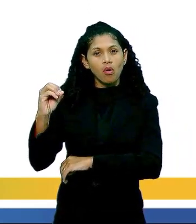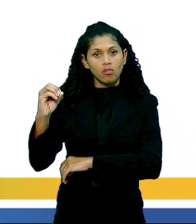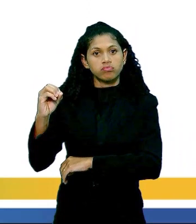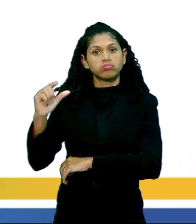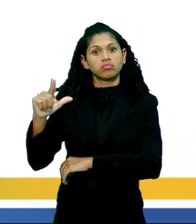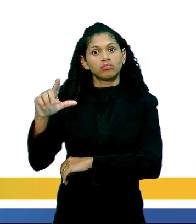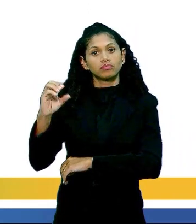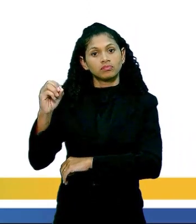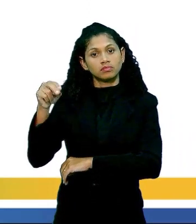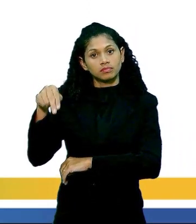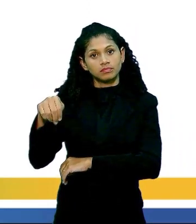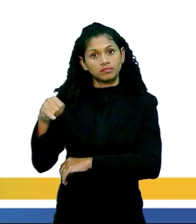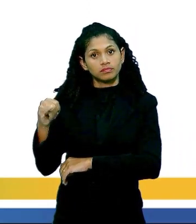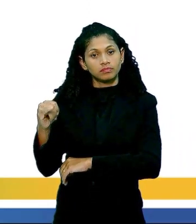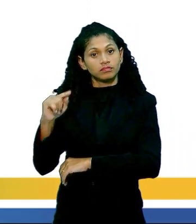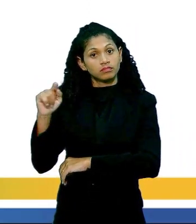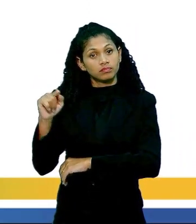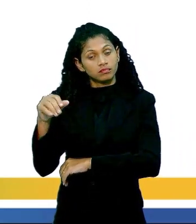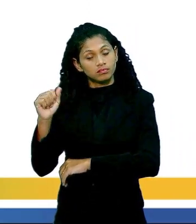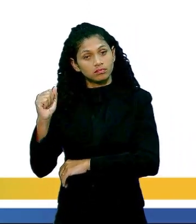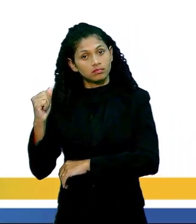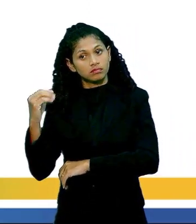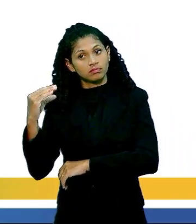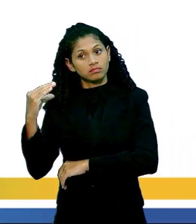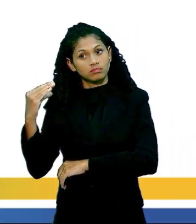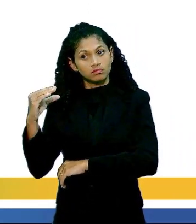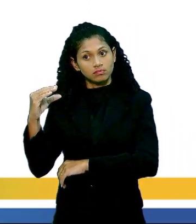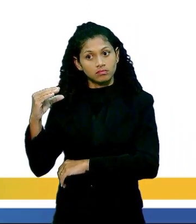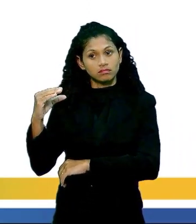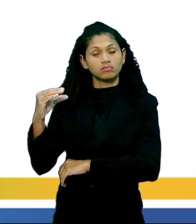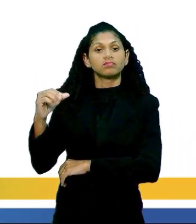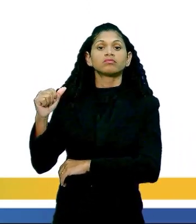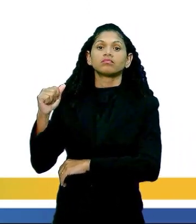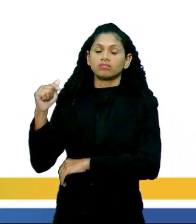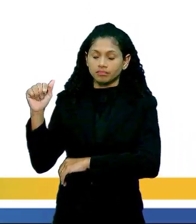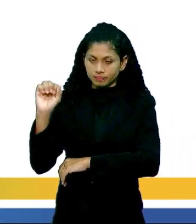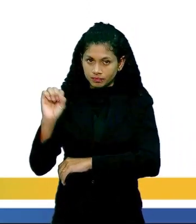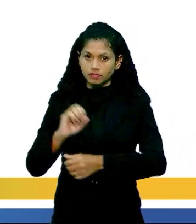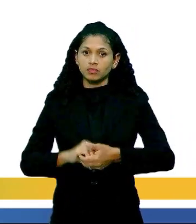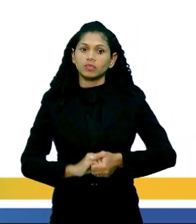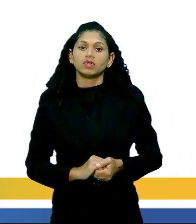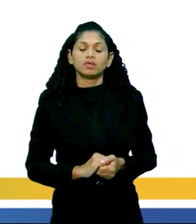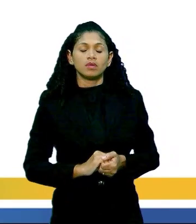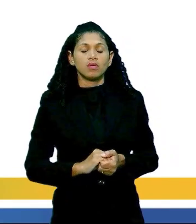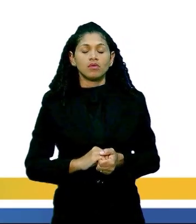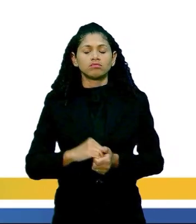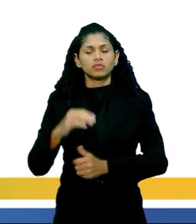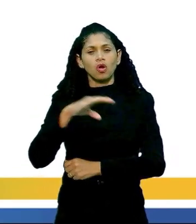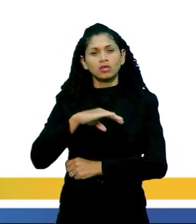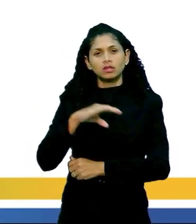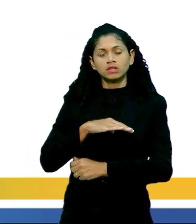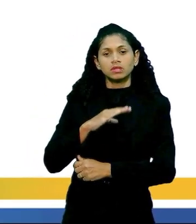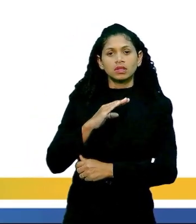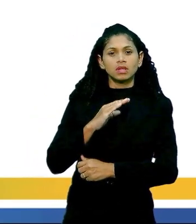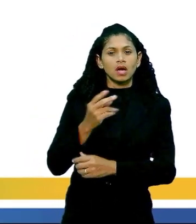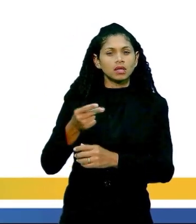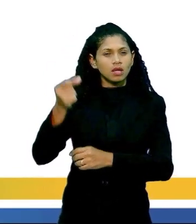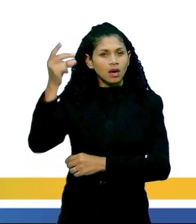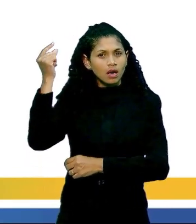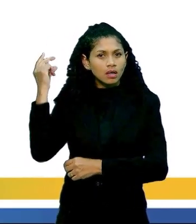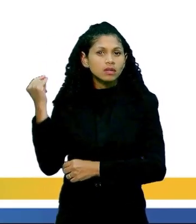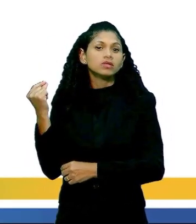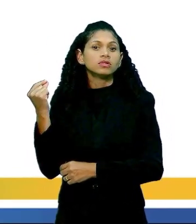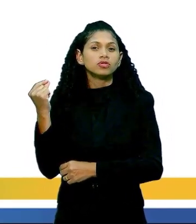Acre ele foi do jeito que é, as nossas cidades já formadas. Antes nós tínhamos só